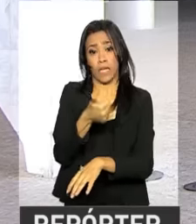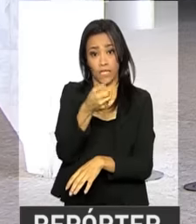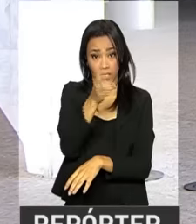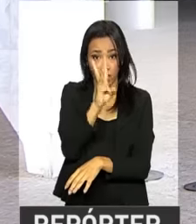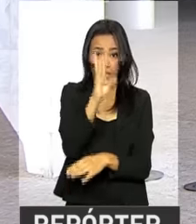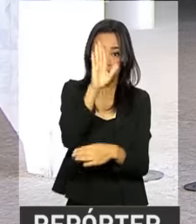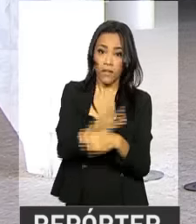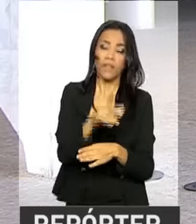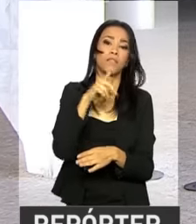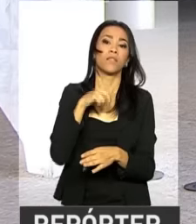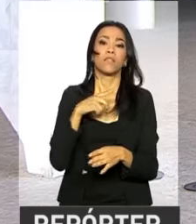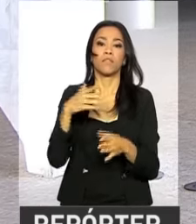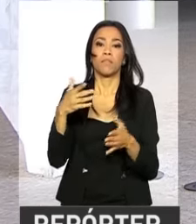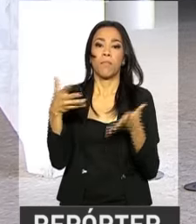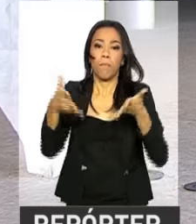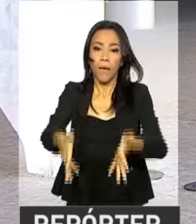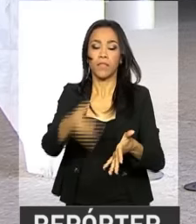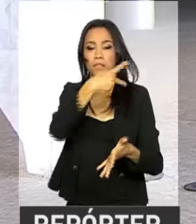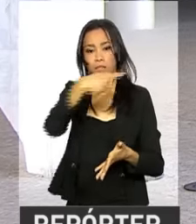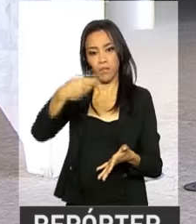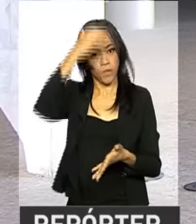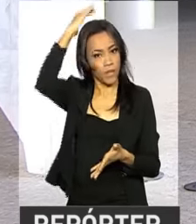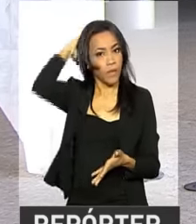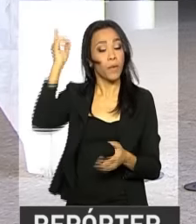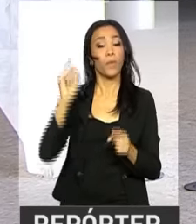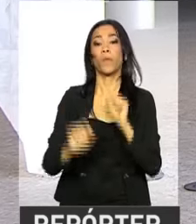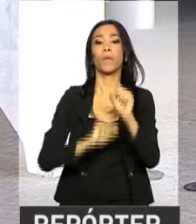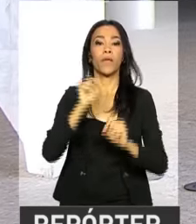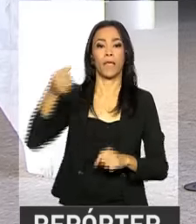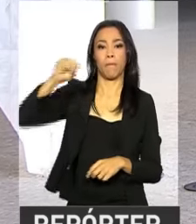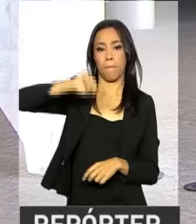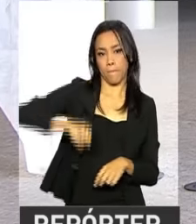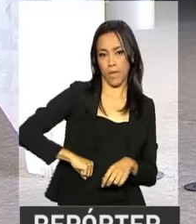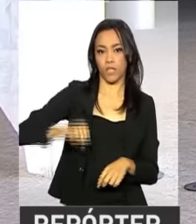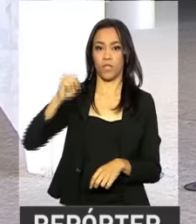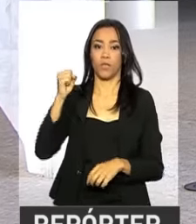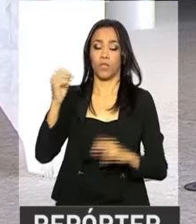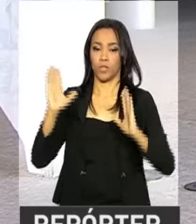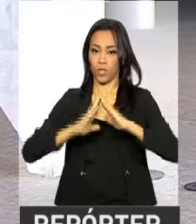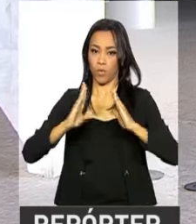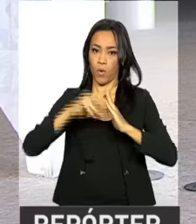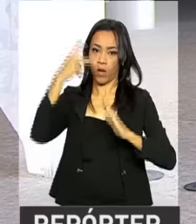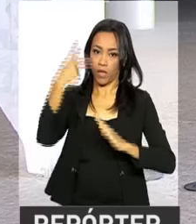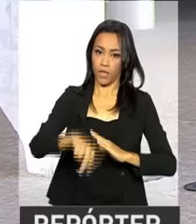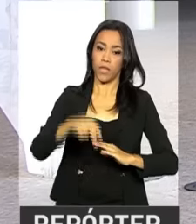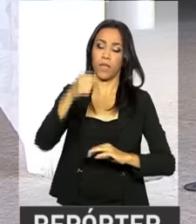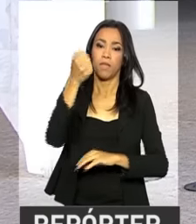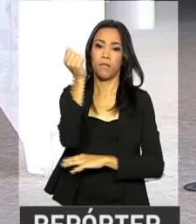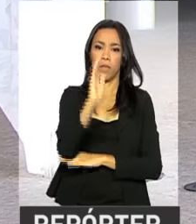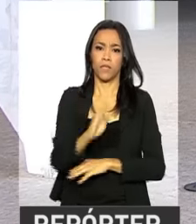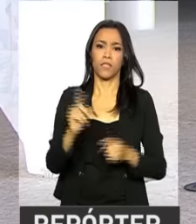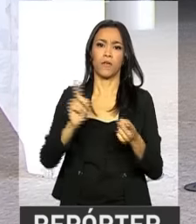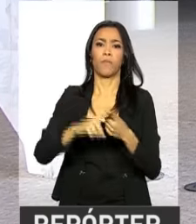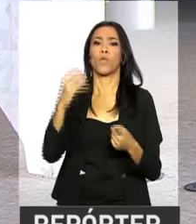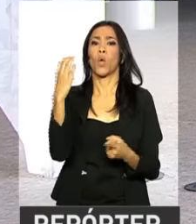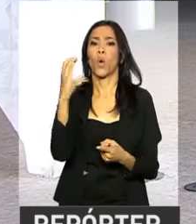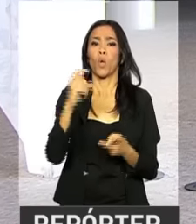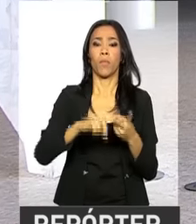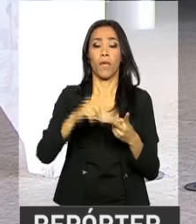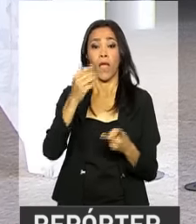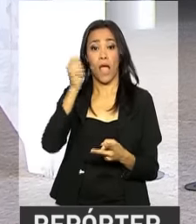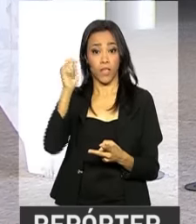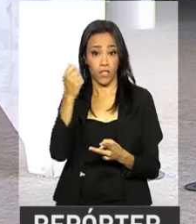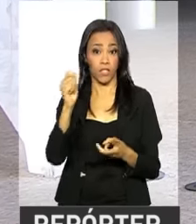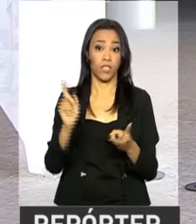Temer participa da cerimônia de entrega de credenciais de embaixadores residentes em Brasília, entre eles os embaixadores da Colômbia, da